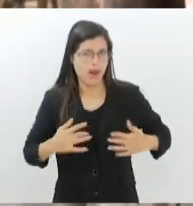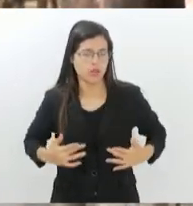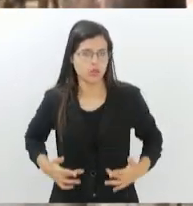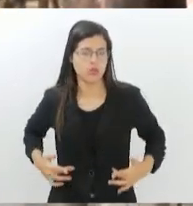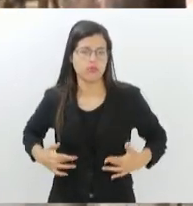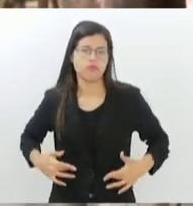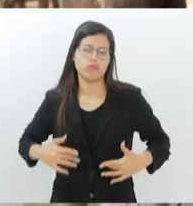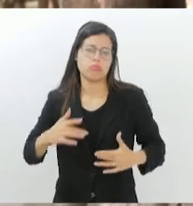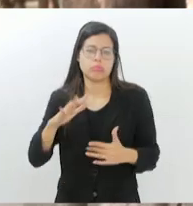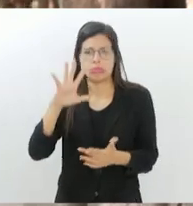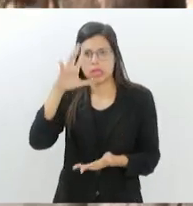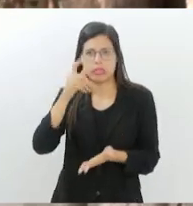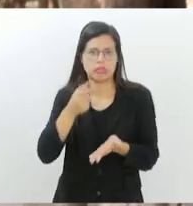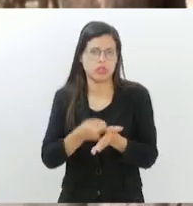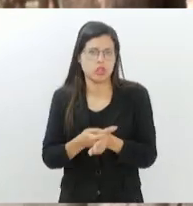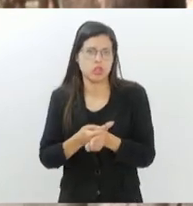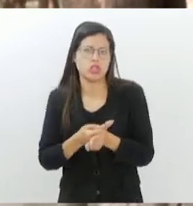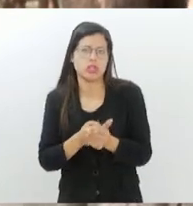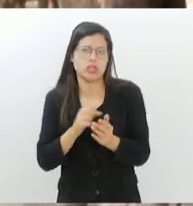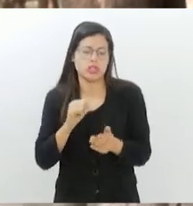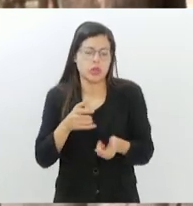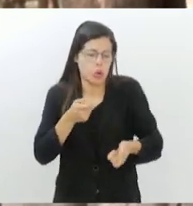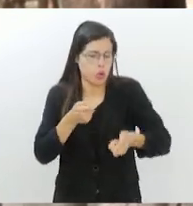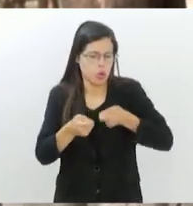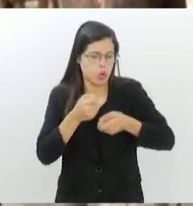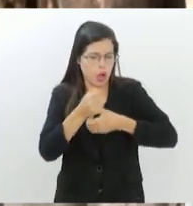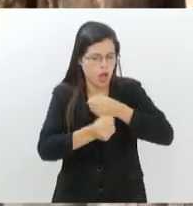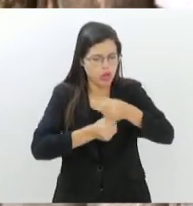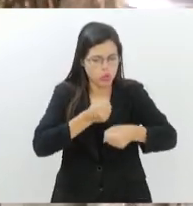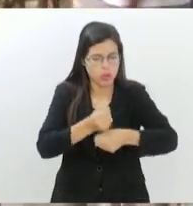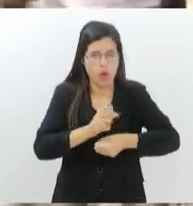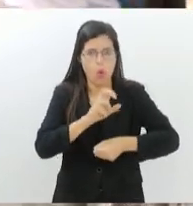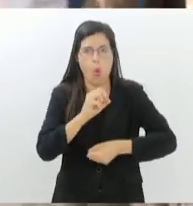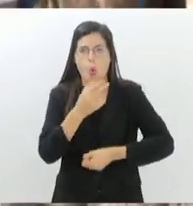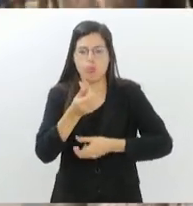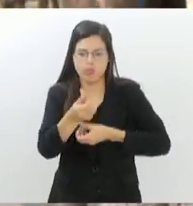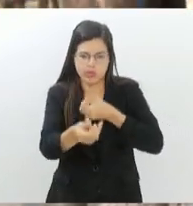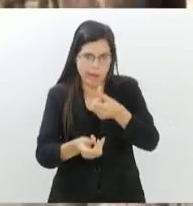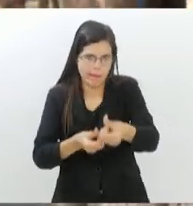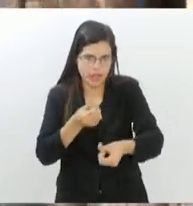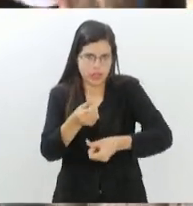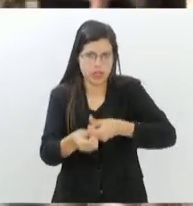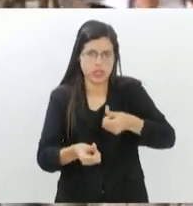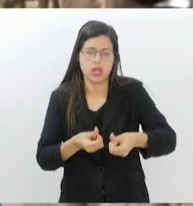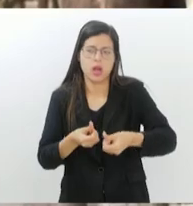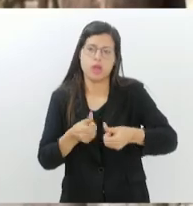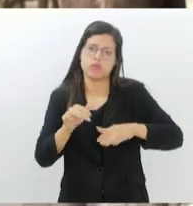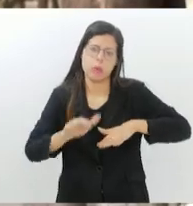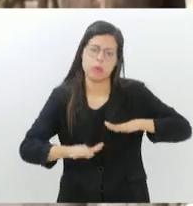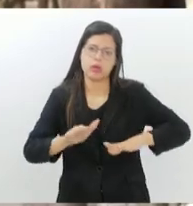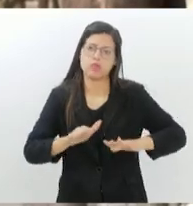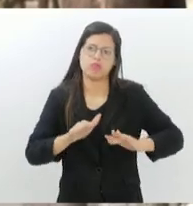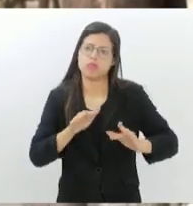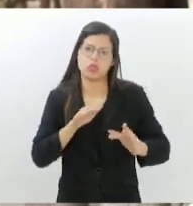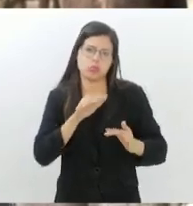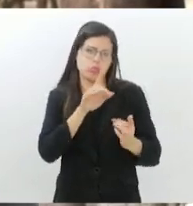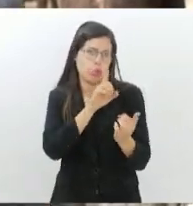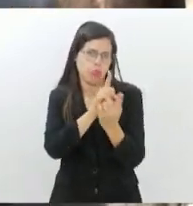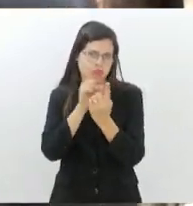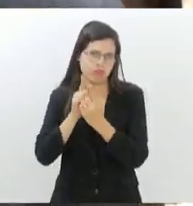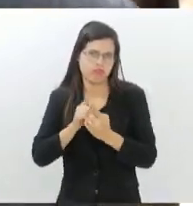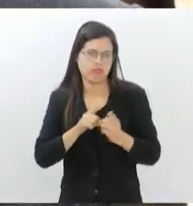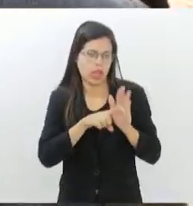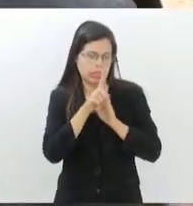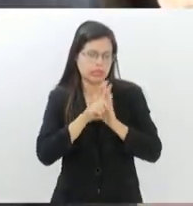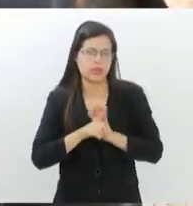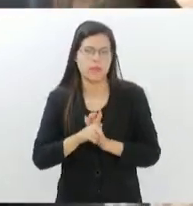controle anual ou semestral, de acordo com o que ele encontrar no exame físico, nos exames laboratoriais e de imagem. Perfeito, doutor.